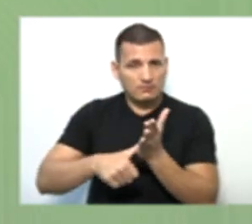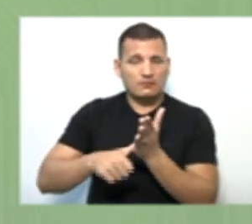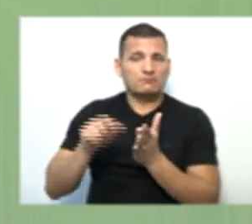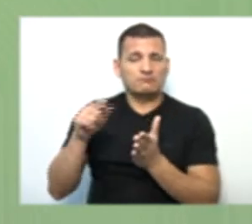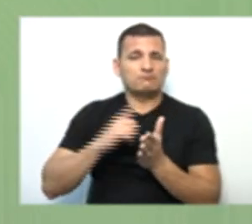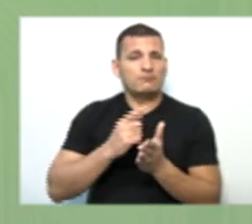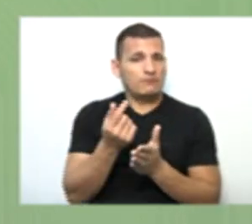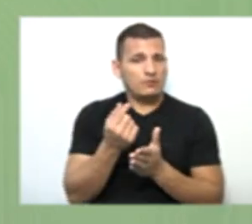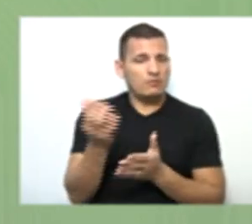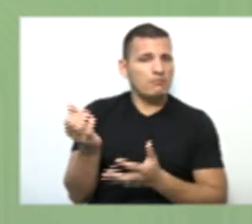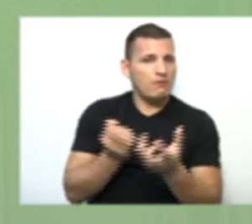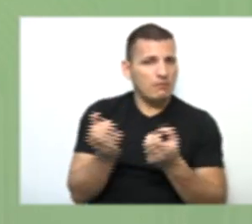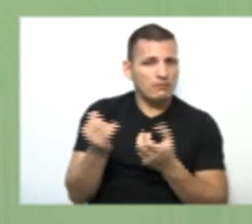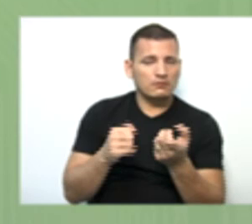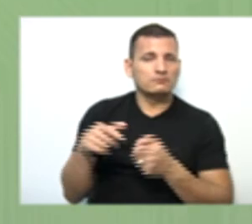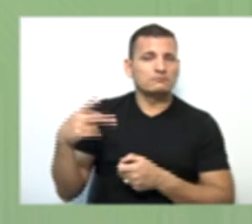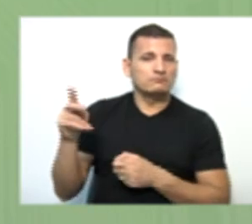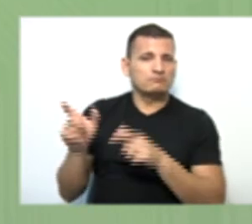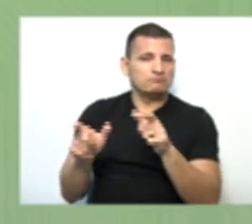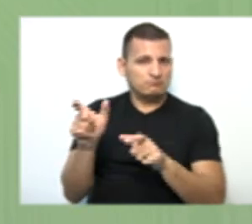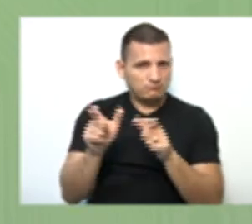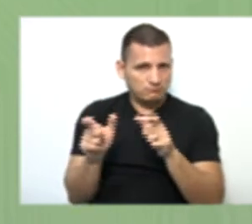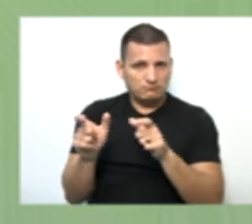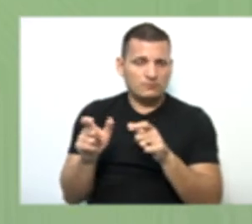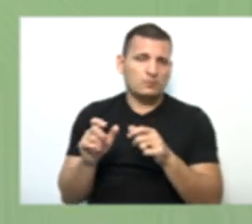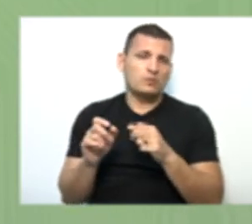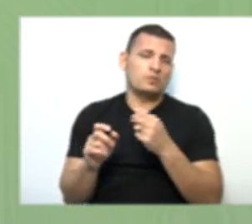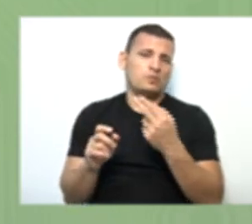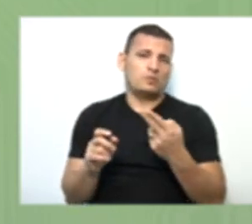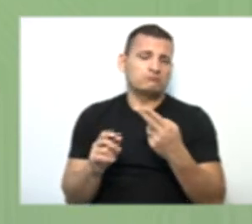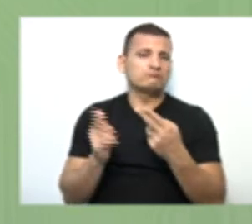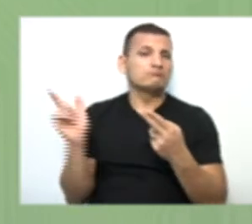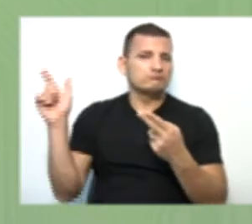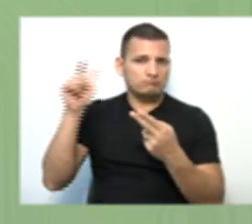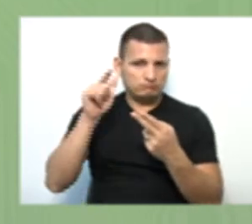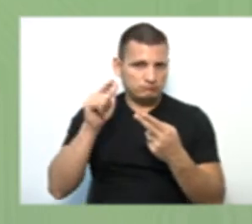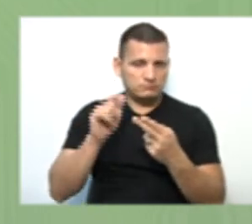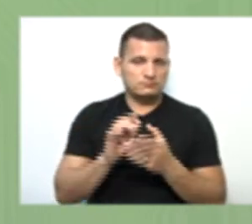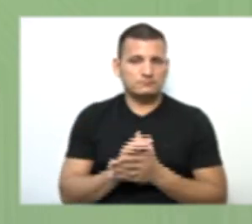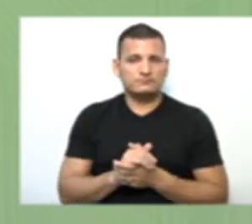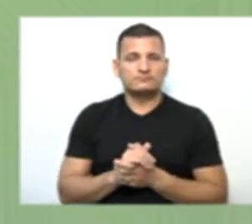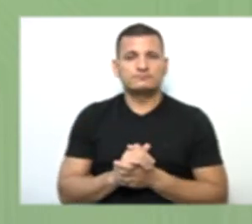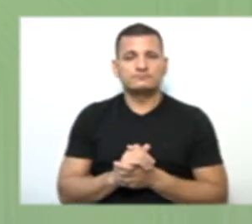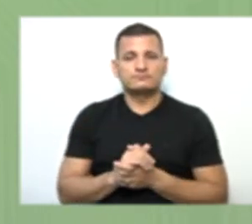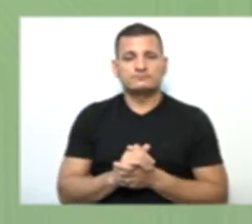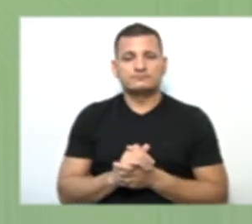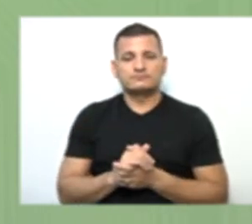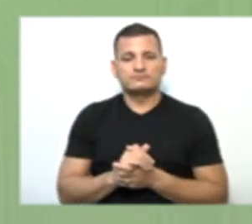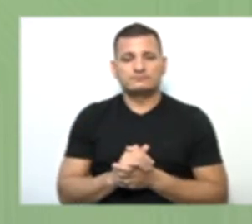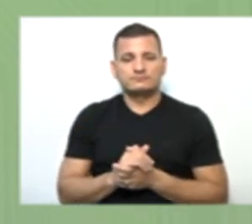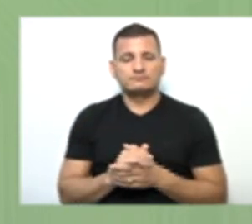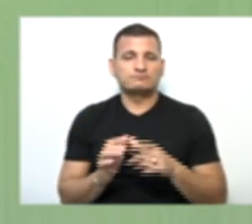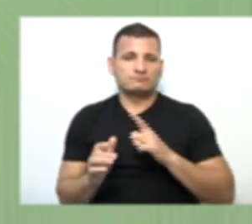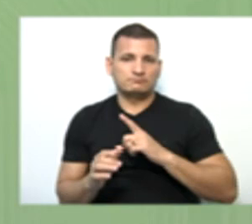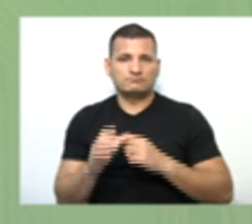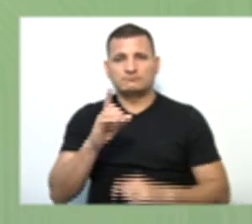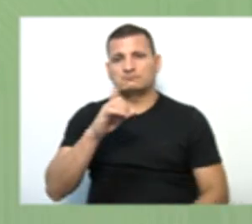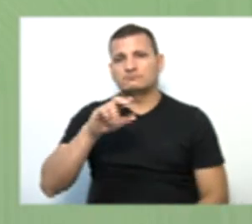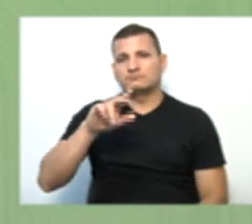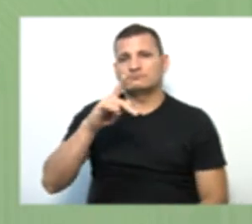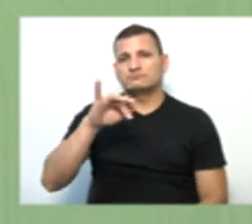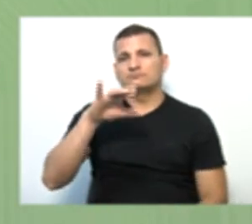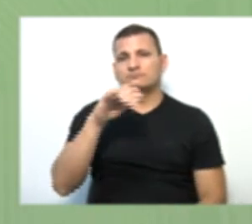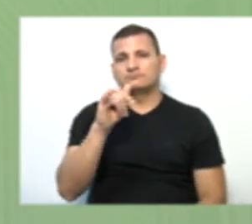para receber dos associados e de terceiros, correto? Nós temos aqui duplicatas, perdas